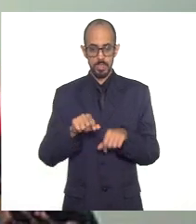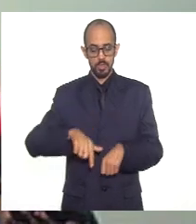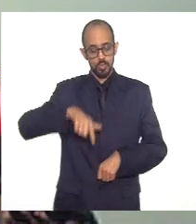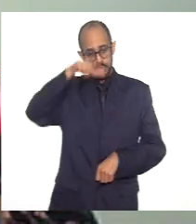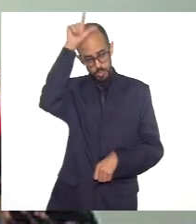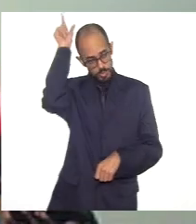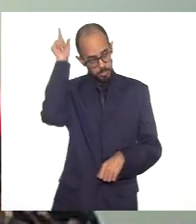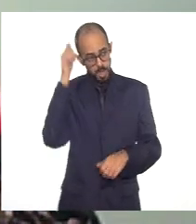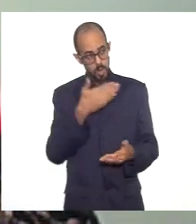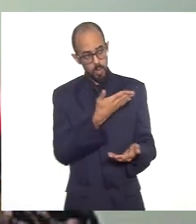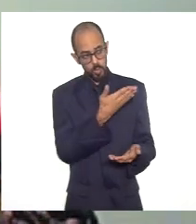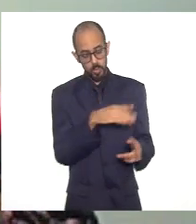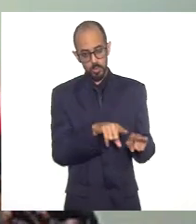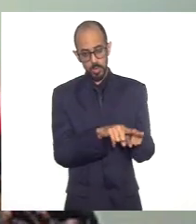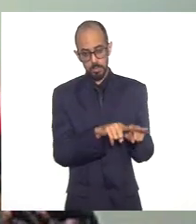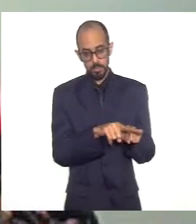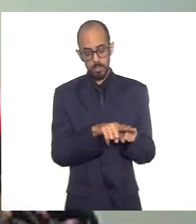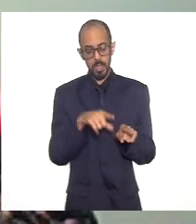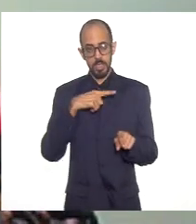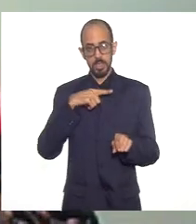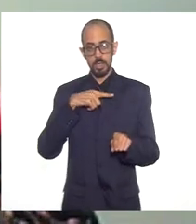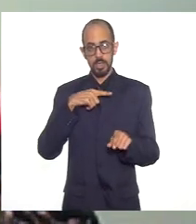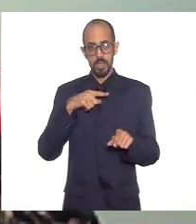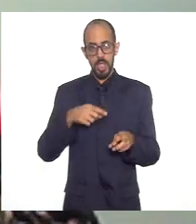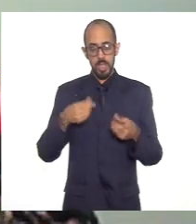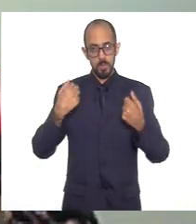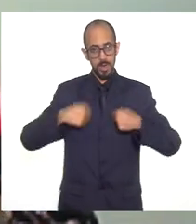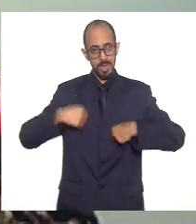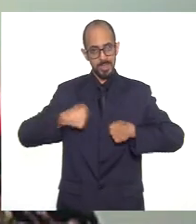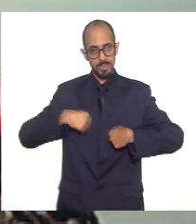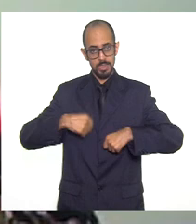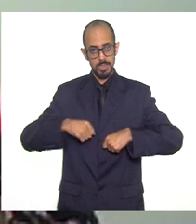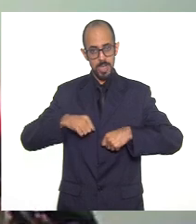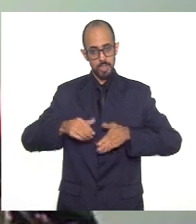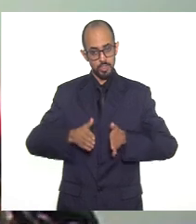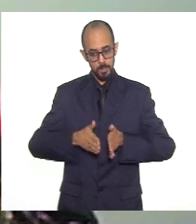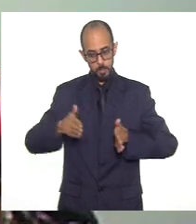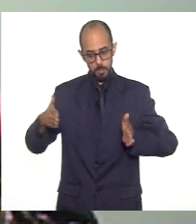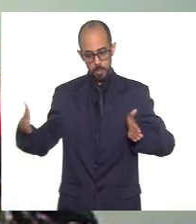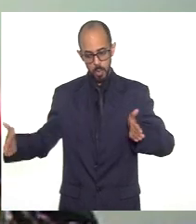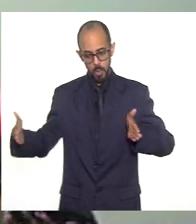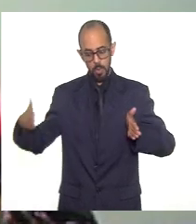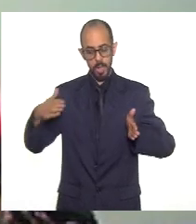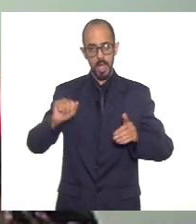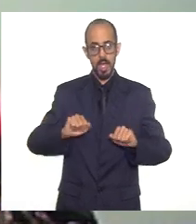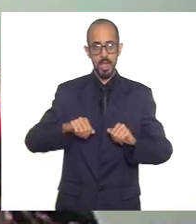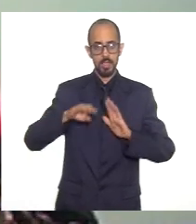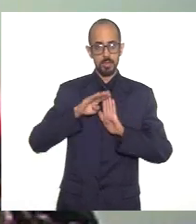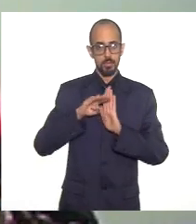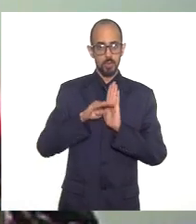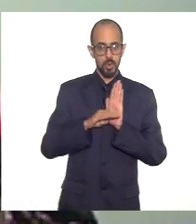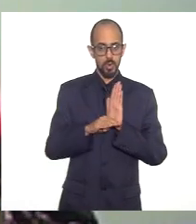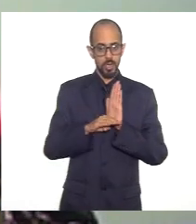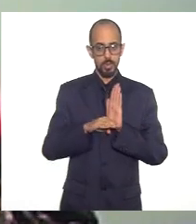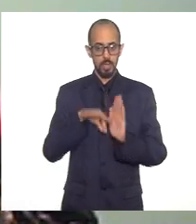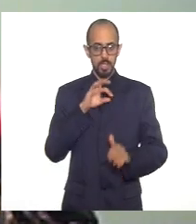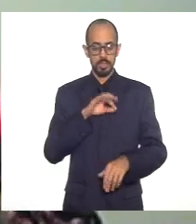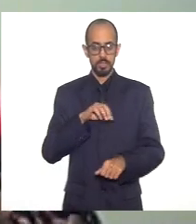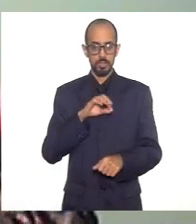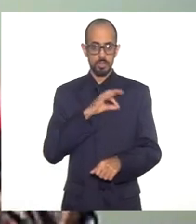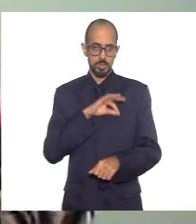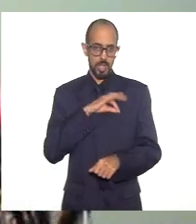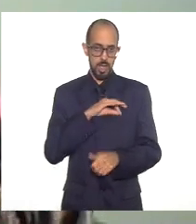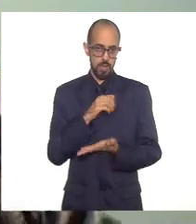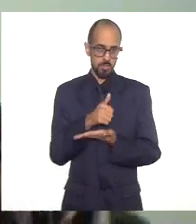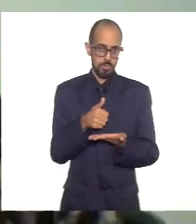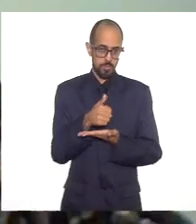deputado Luiz Paulo tem uma visão da necessidade de prolongar esse programa de renda mínima. Portanto, pela Comissão